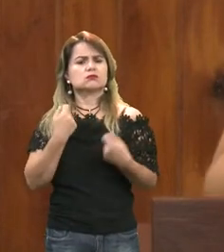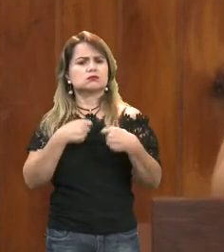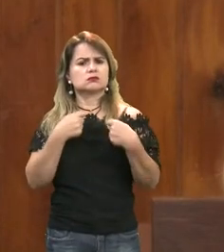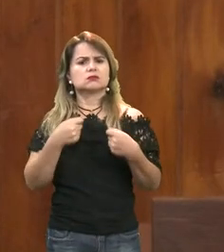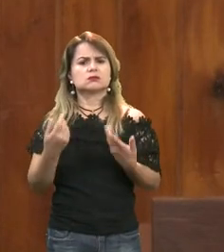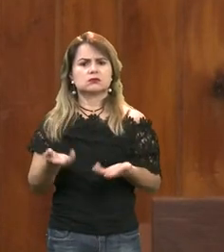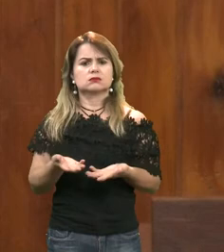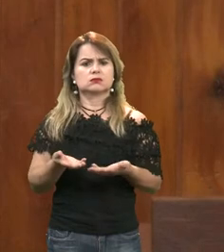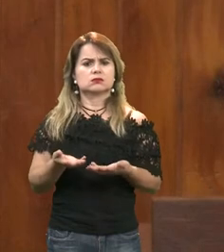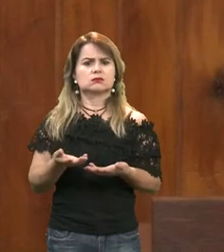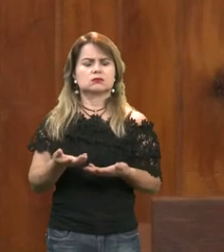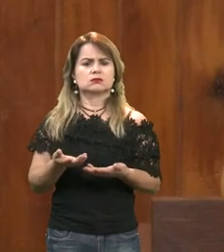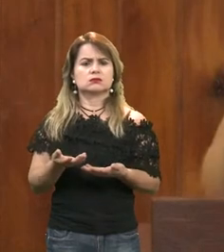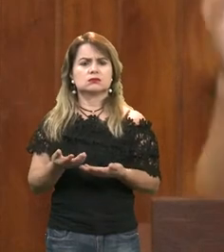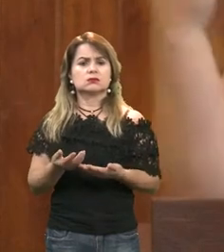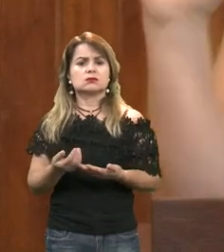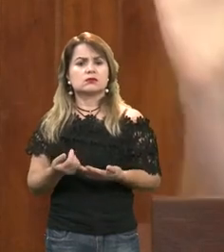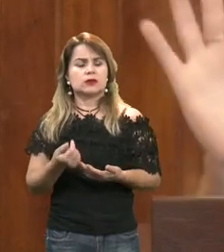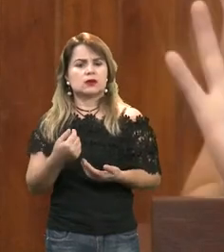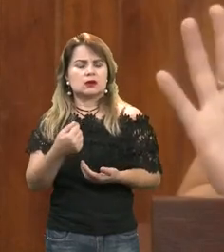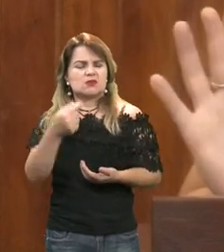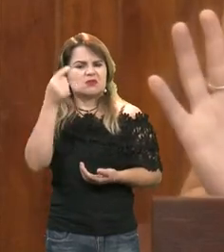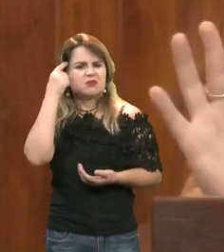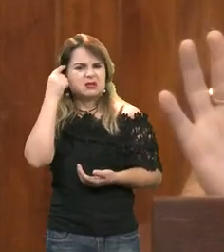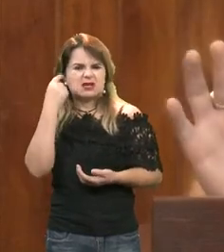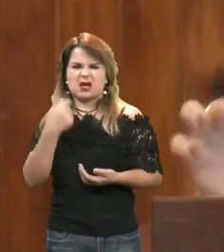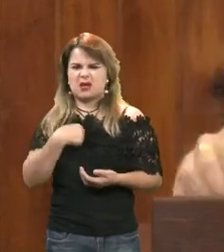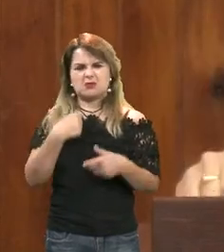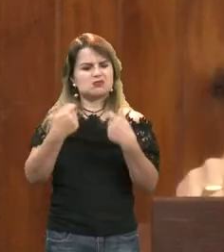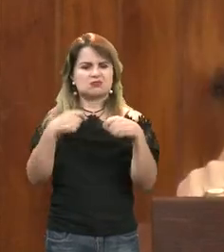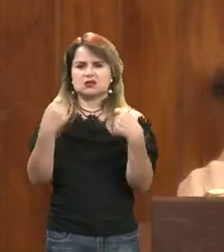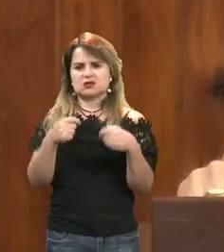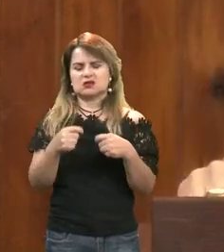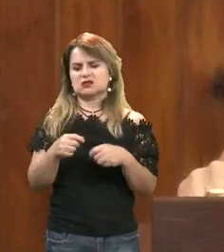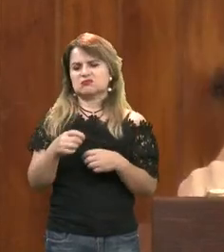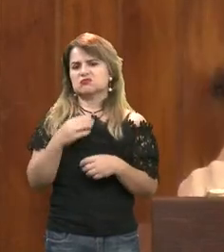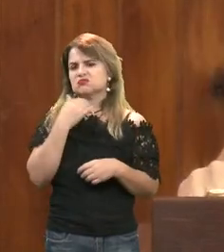Eu não posso pensar, eu não preciso, não vou me importar com essa questão.